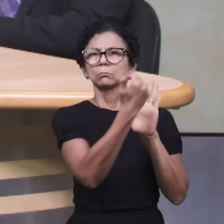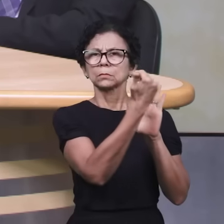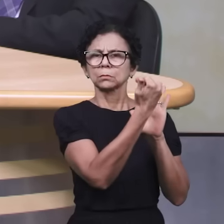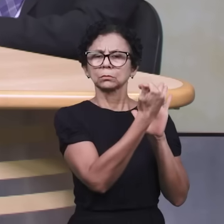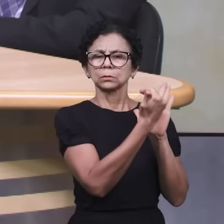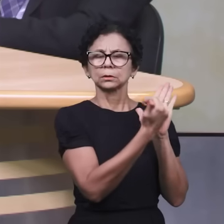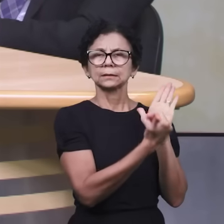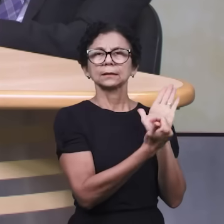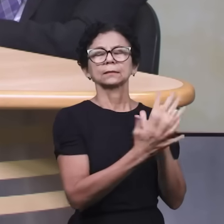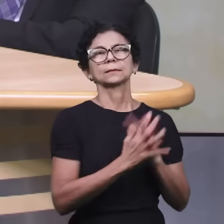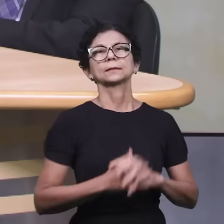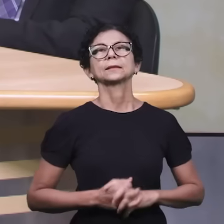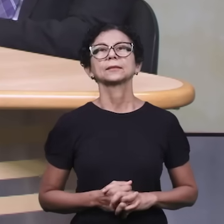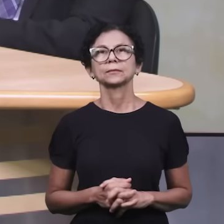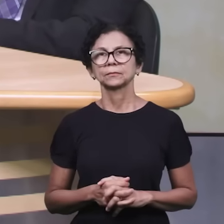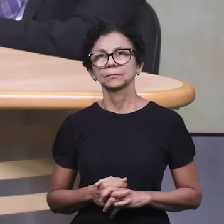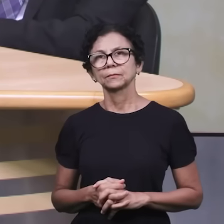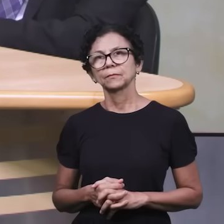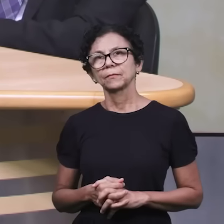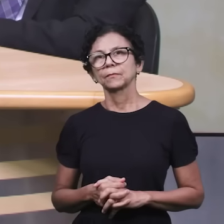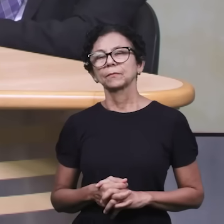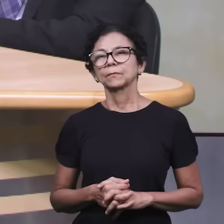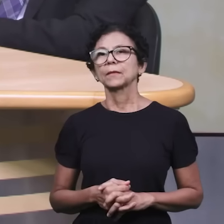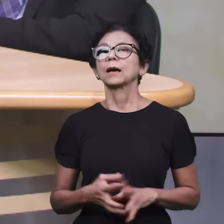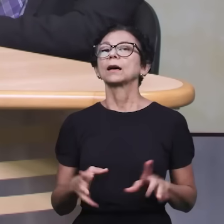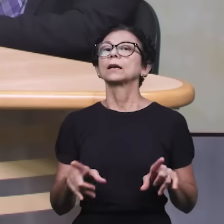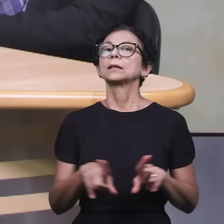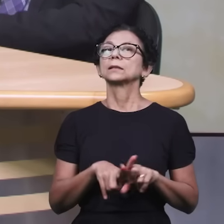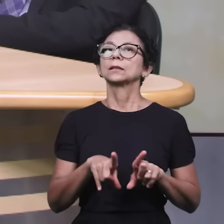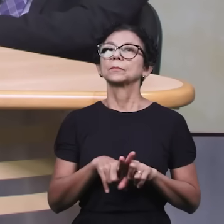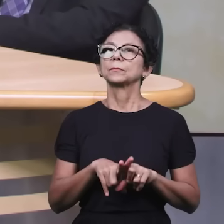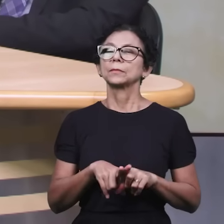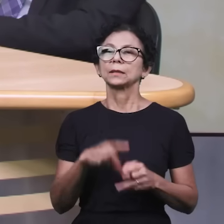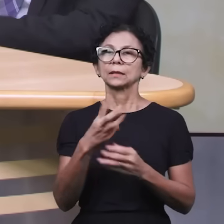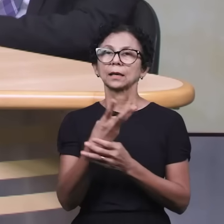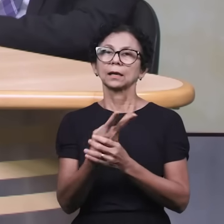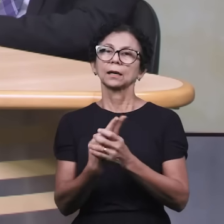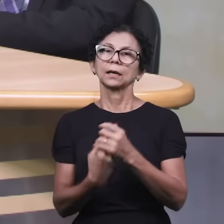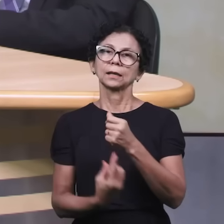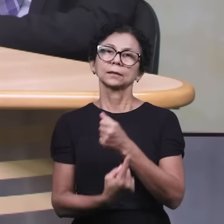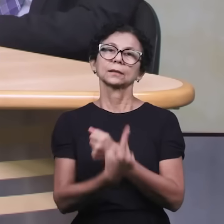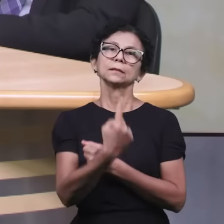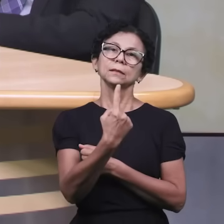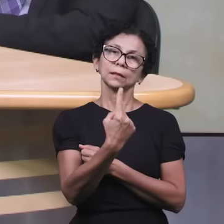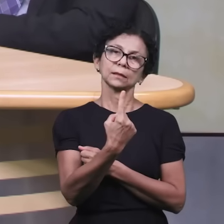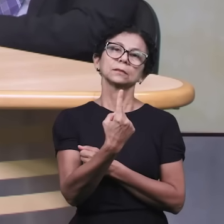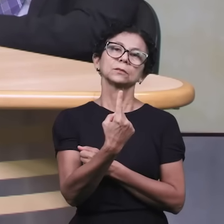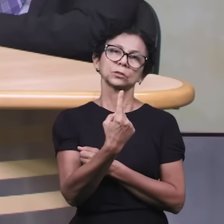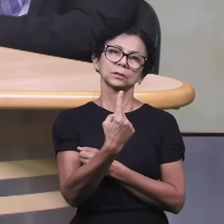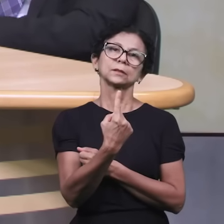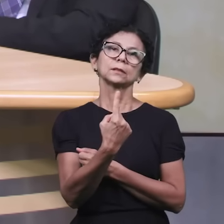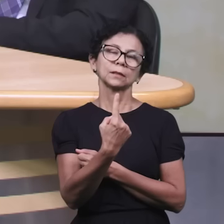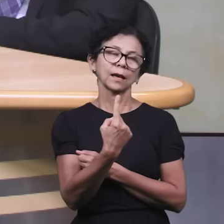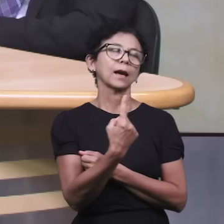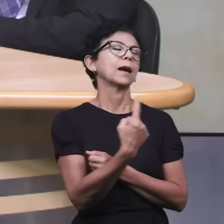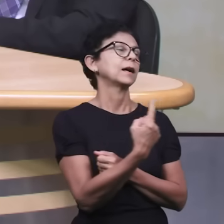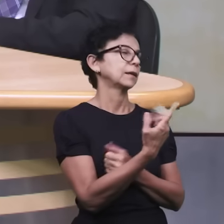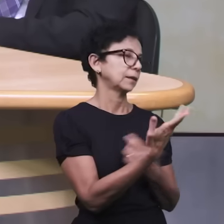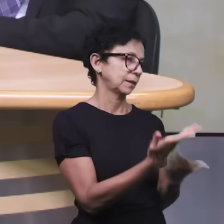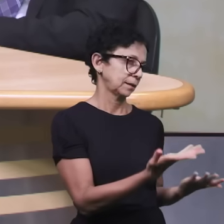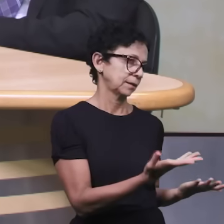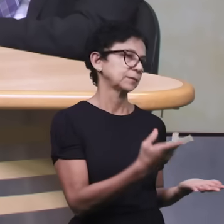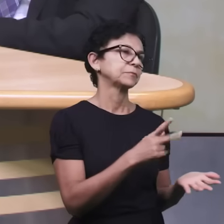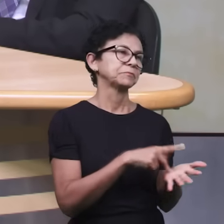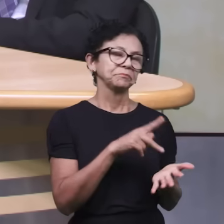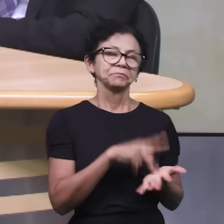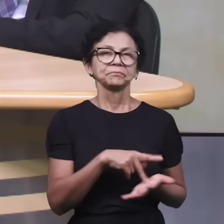Então a Trindade nesse ato tão importante. Isso que eu queria abrir para vocês, exatamente. Porque a obra perfeita